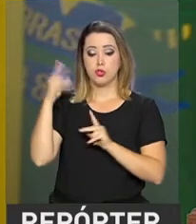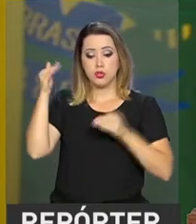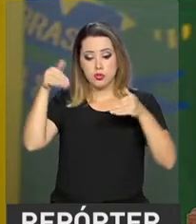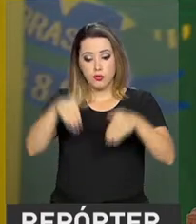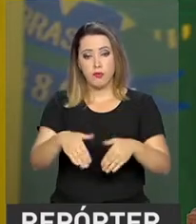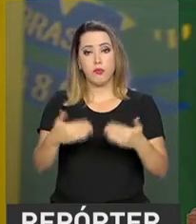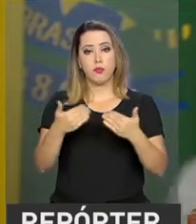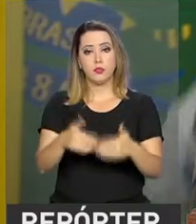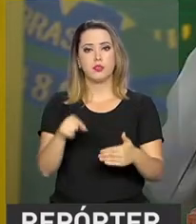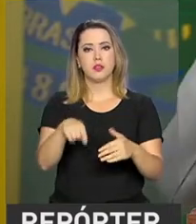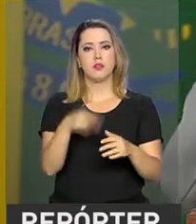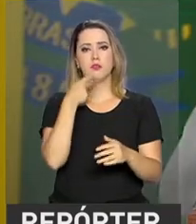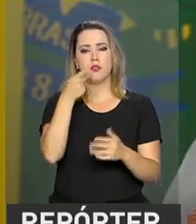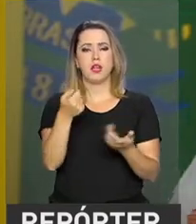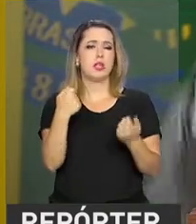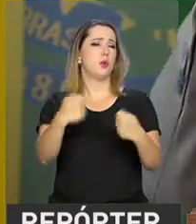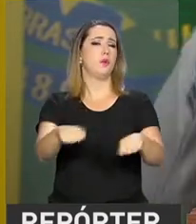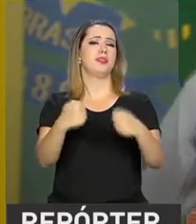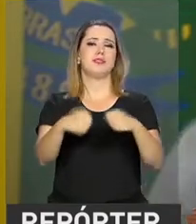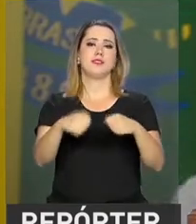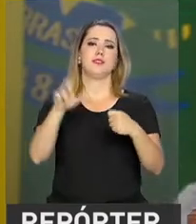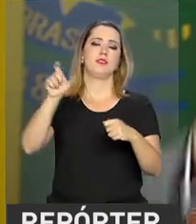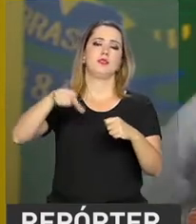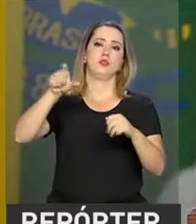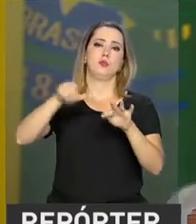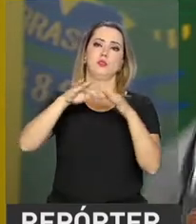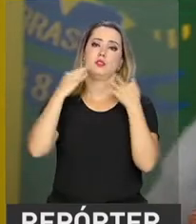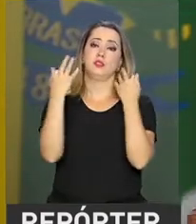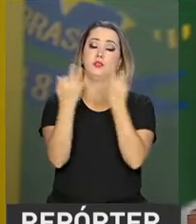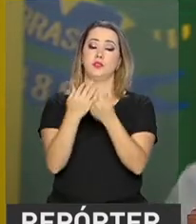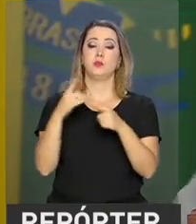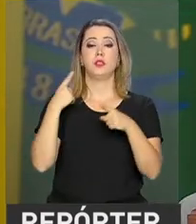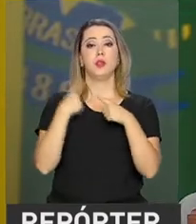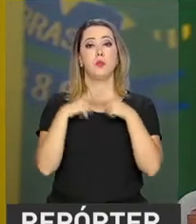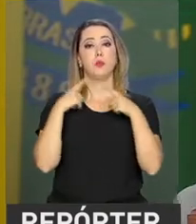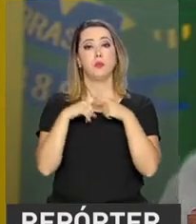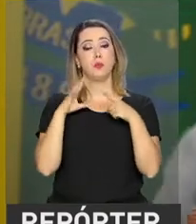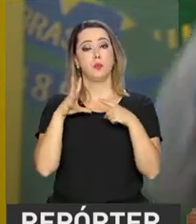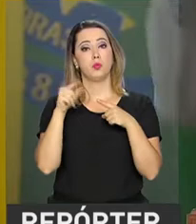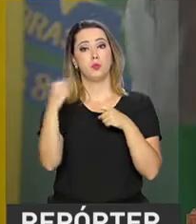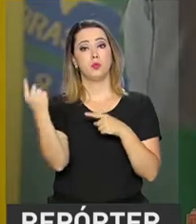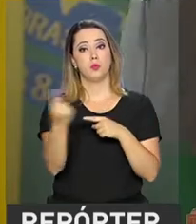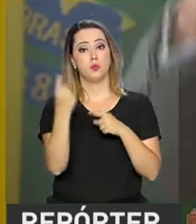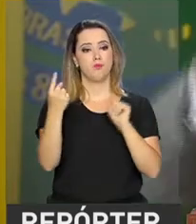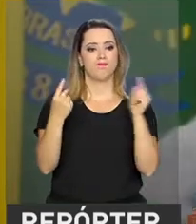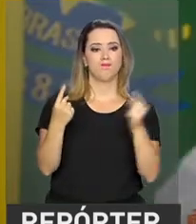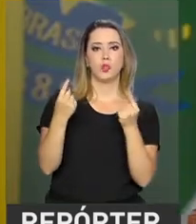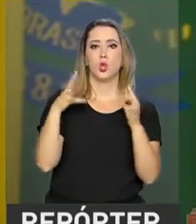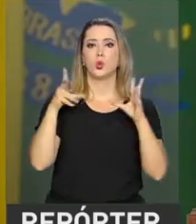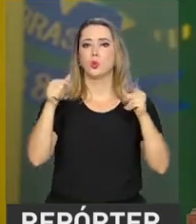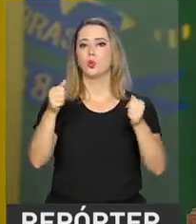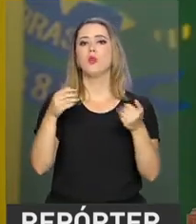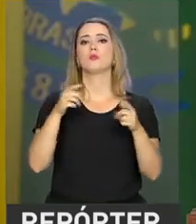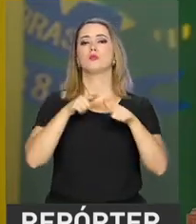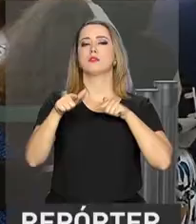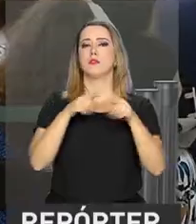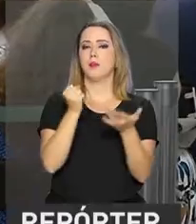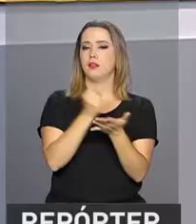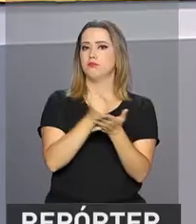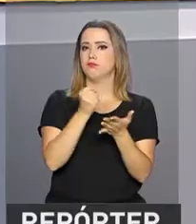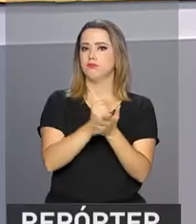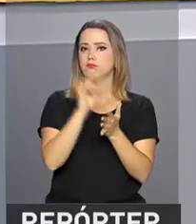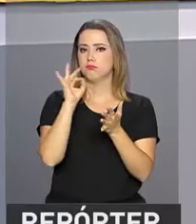pra comemorar a desnecessidade de qualquer benefício de natureza individual que todos estarão empregados no nosso